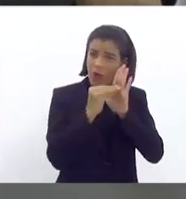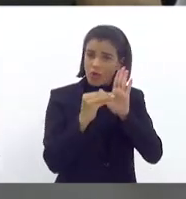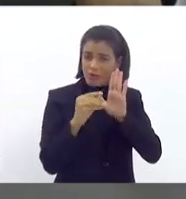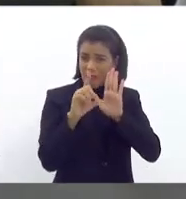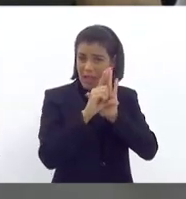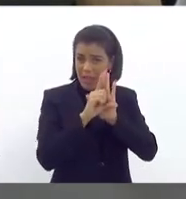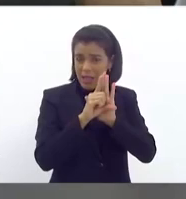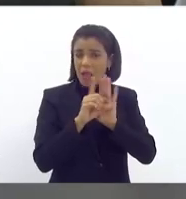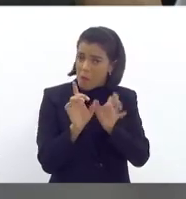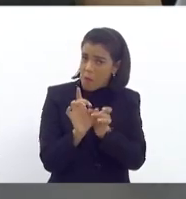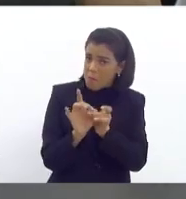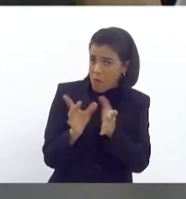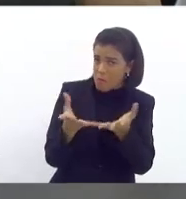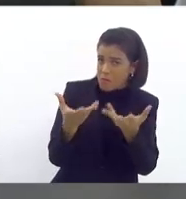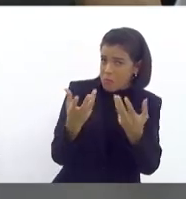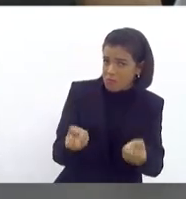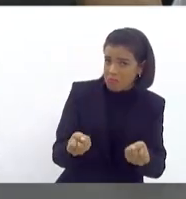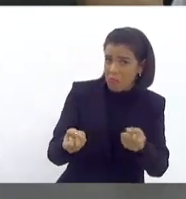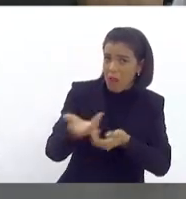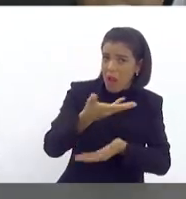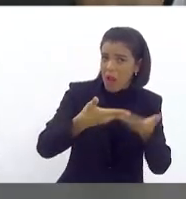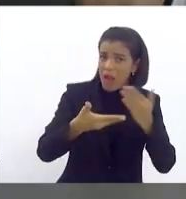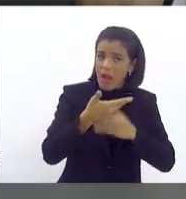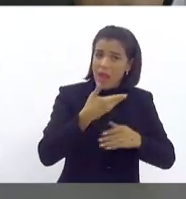de relação afetiva